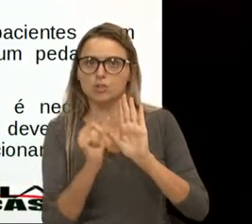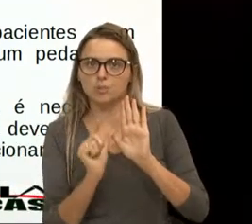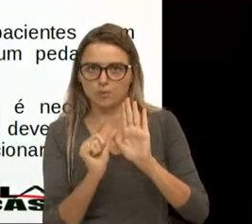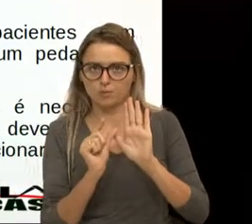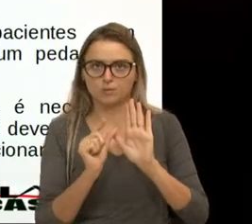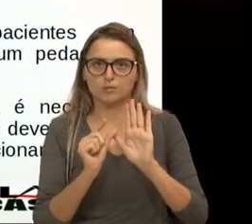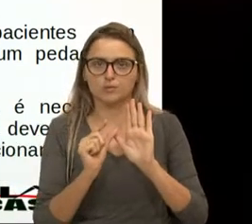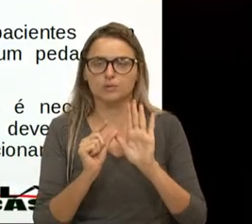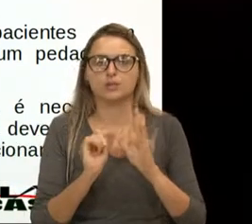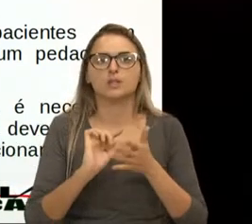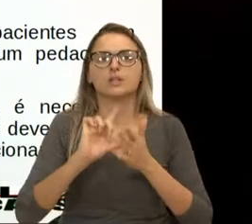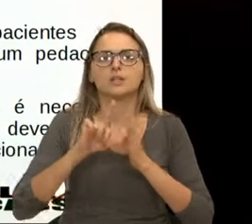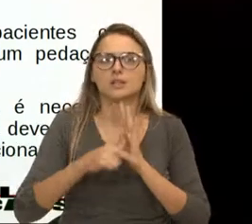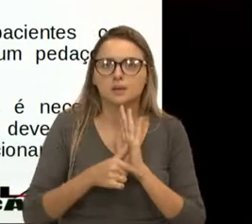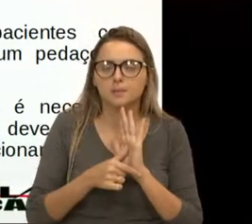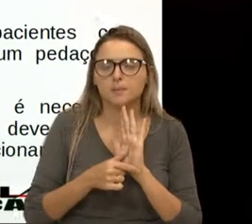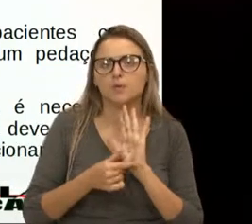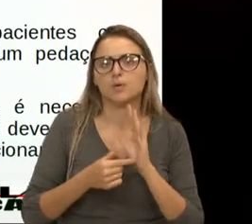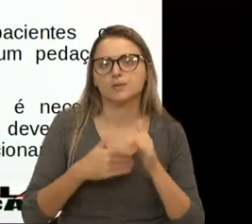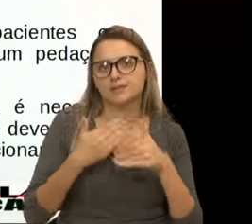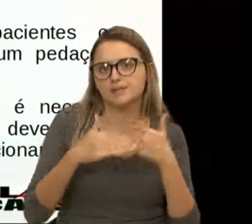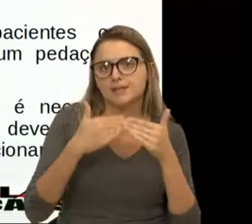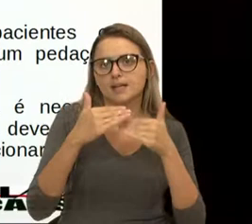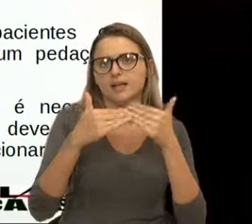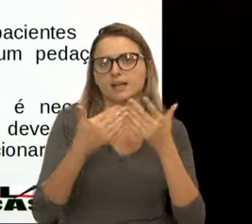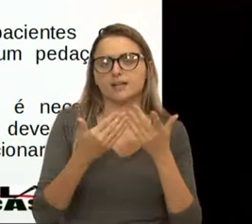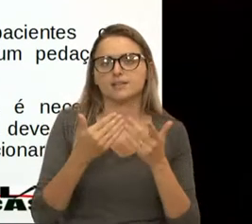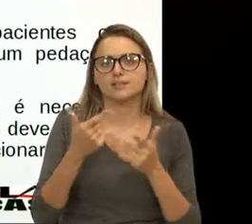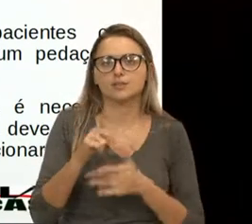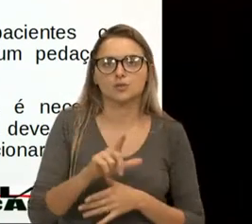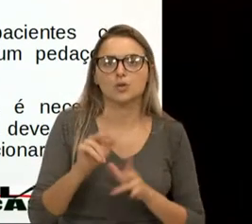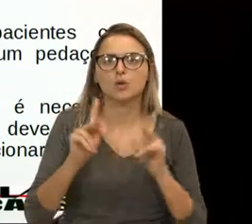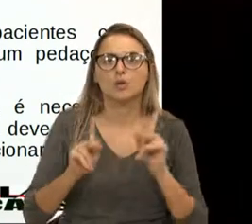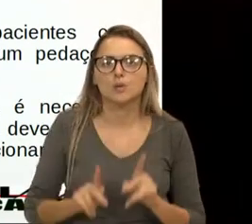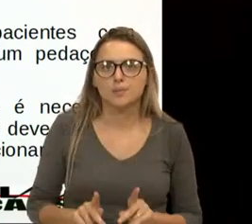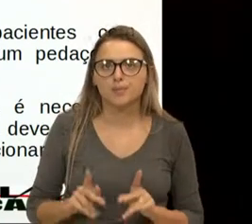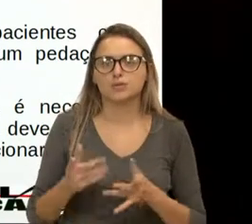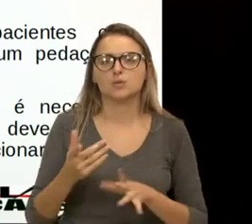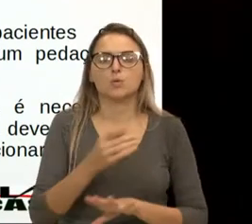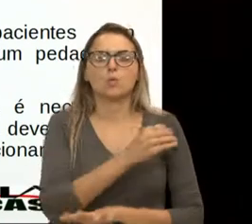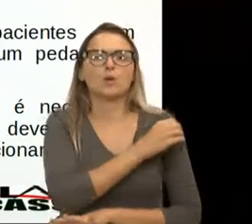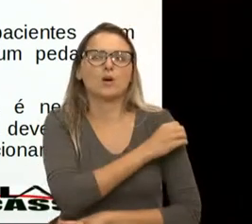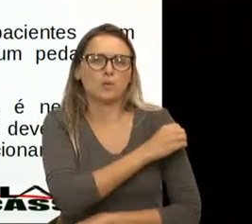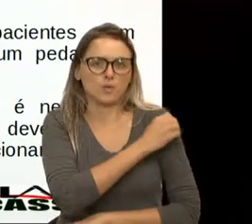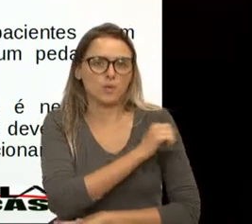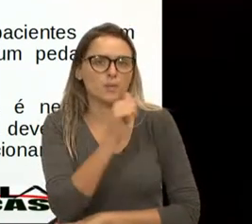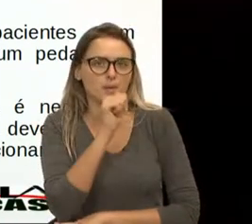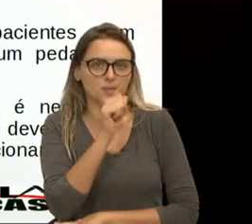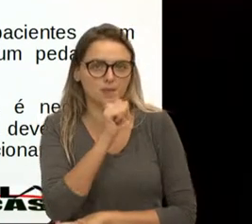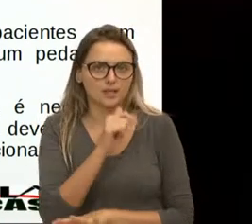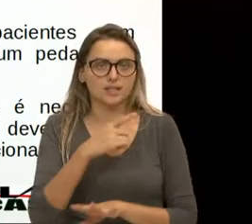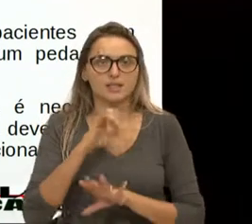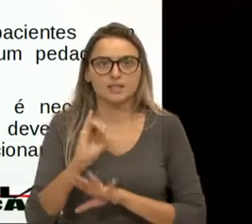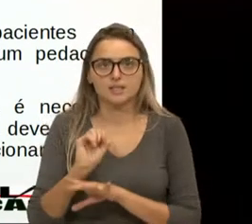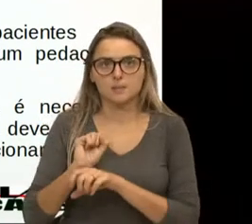e ele regenera. Pessoas com problemas de alcoolismo também, que já com o fígado bem comprometido, se dão uma segurada, ele é um órgão que